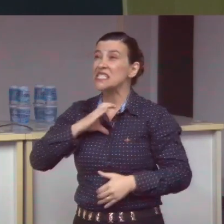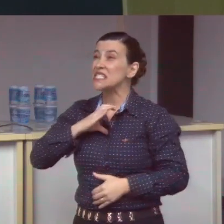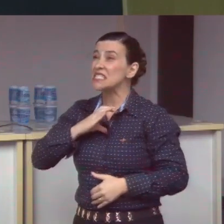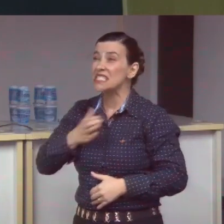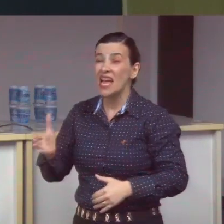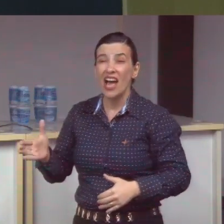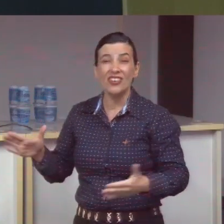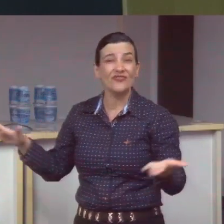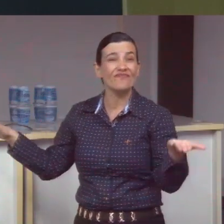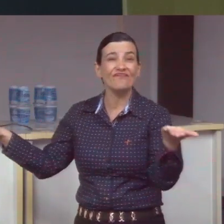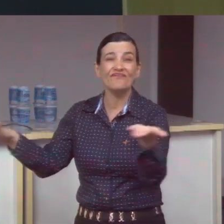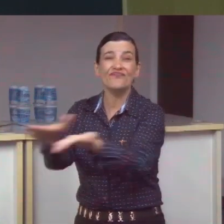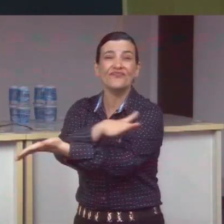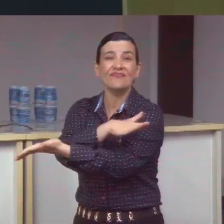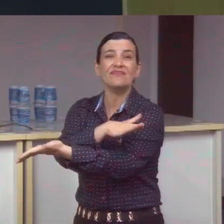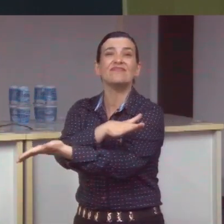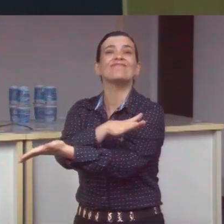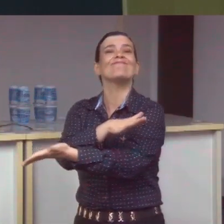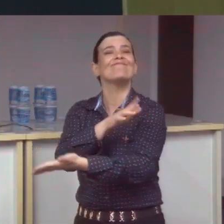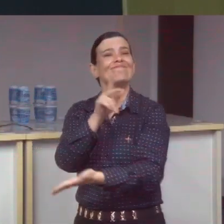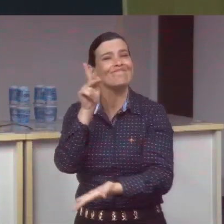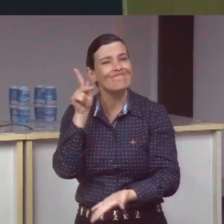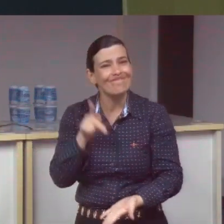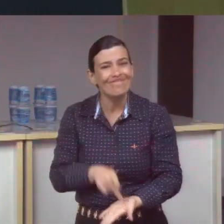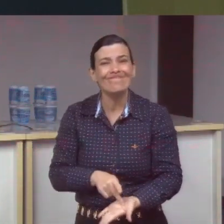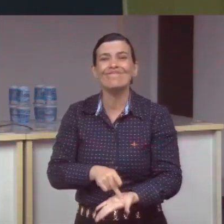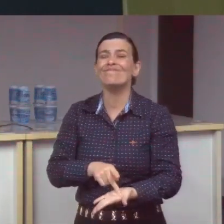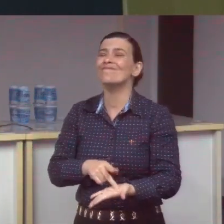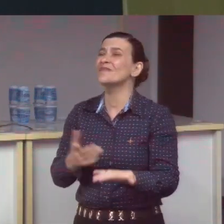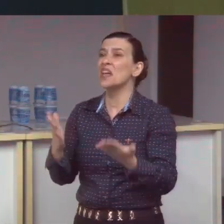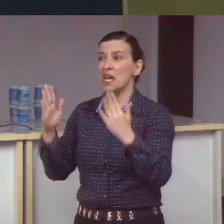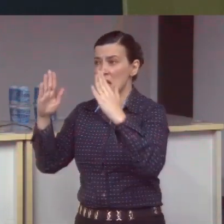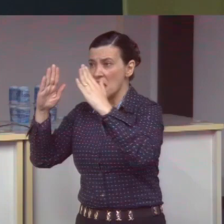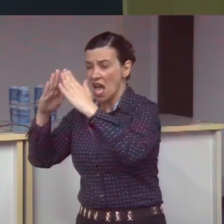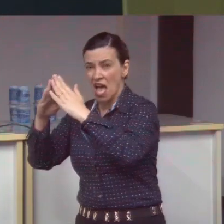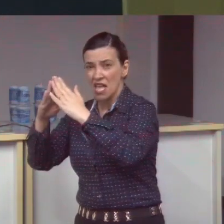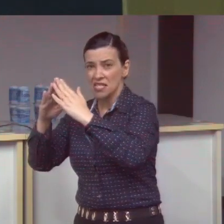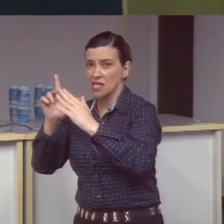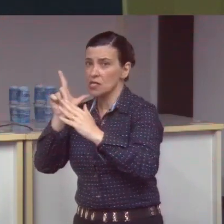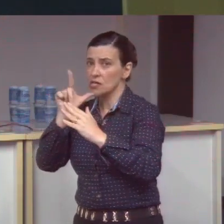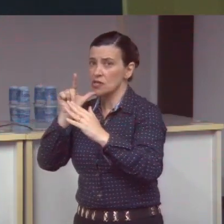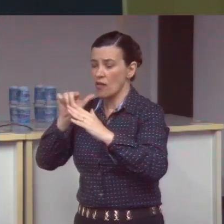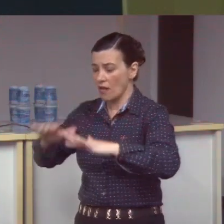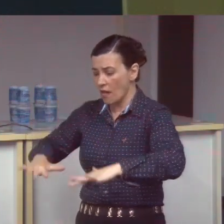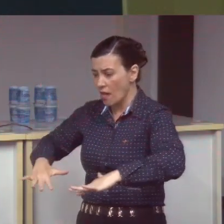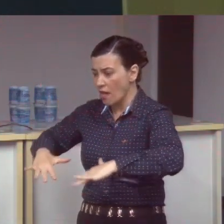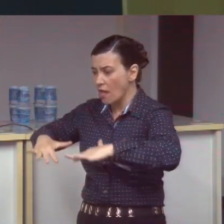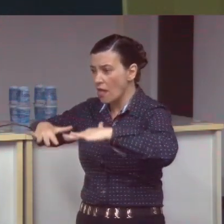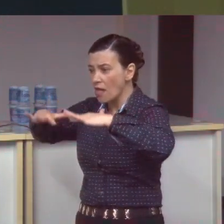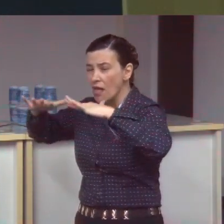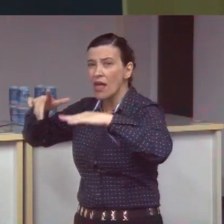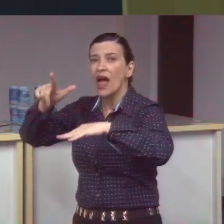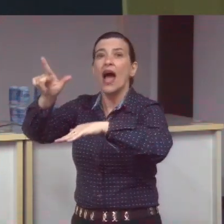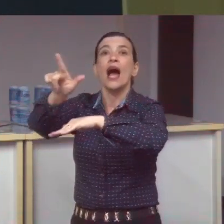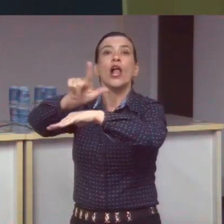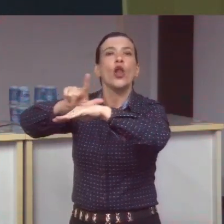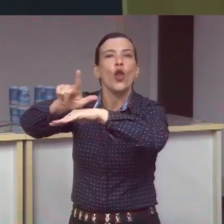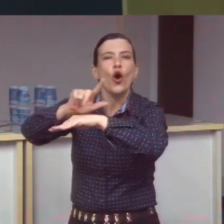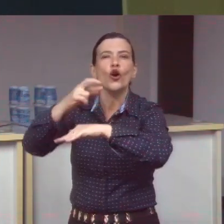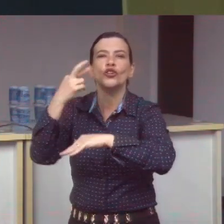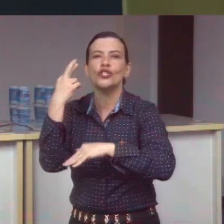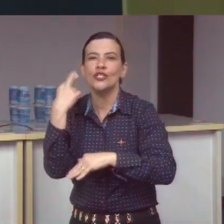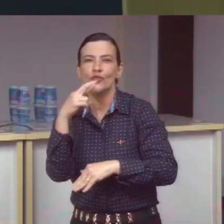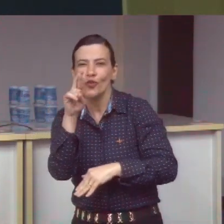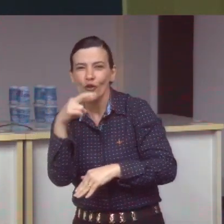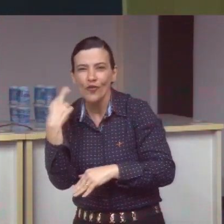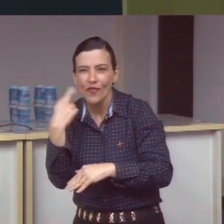tudo mesmo. Né? Não é só que a casa estava inundada, não é só que a senhora da sorveteria não ia poder fazer o